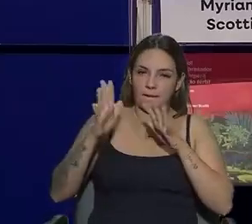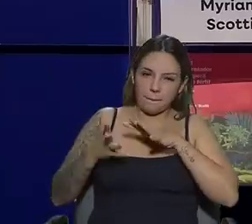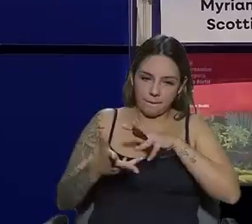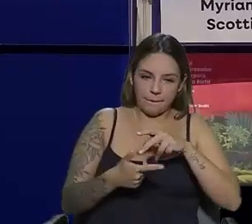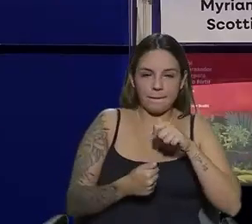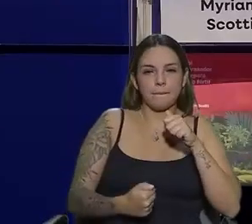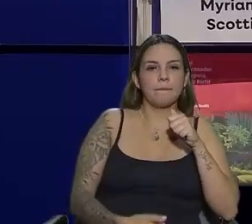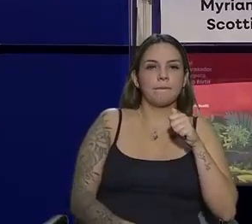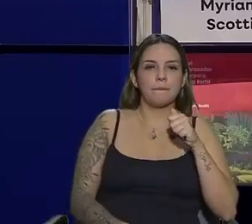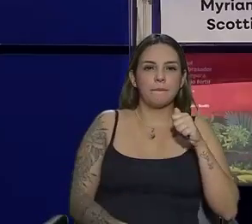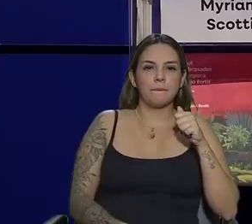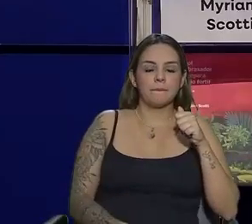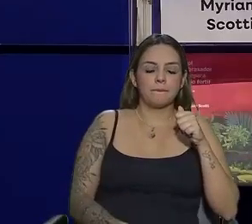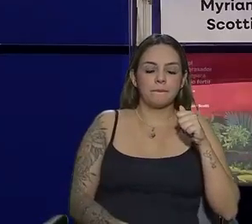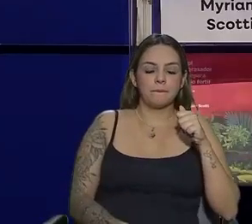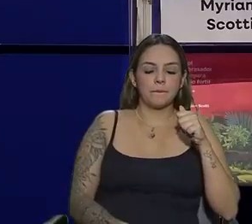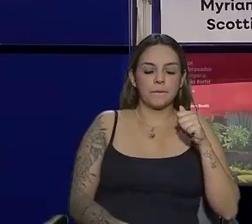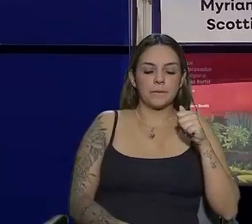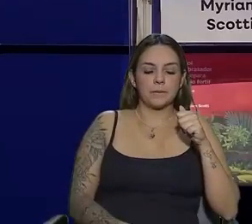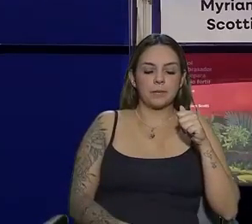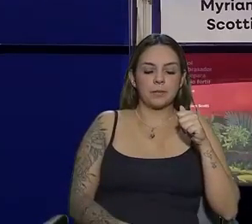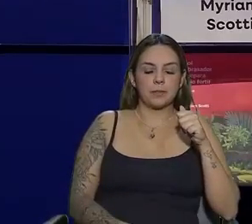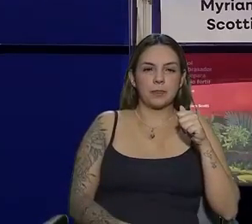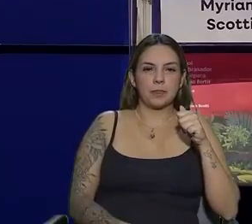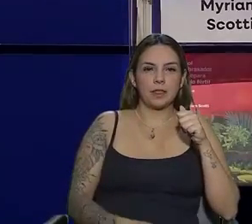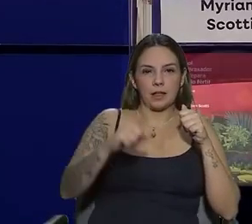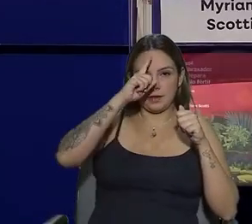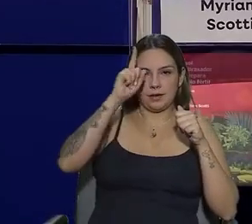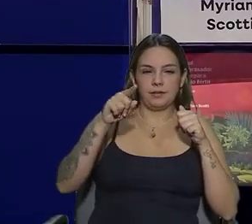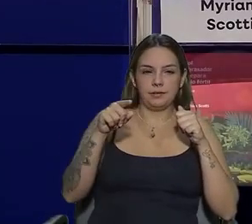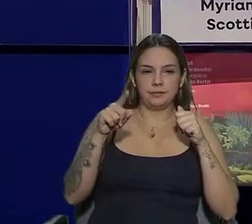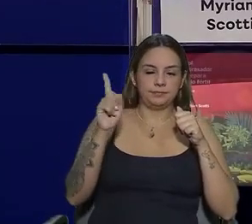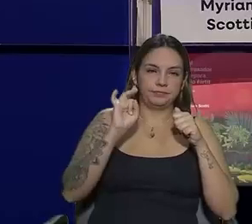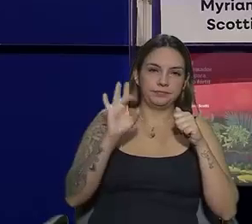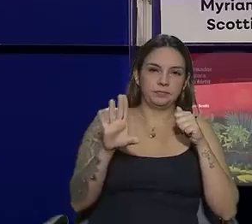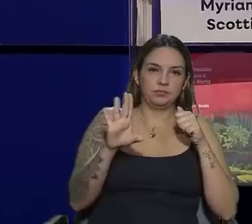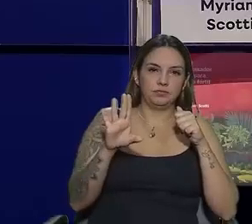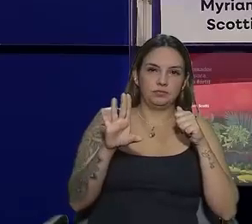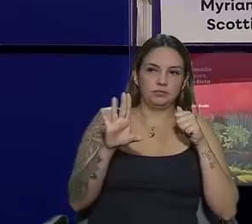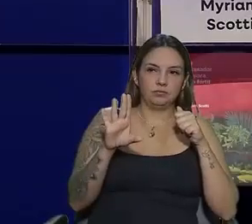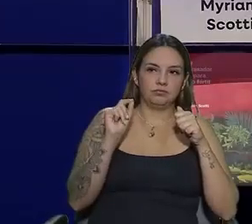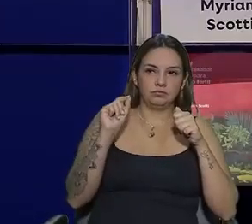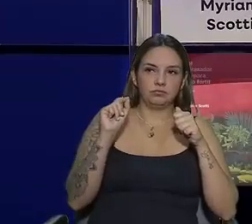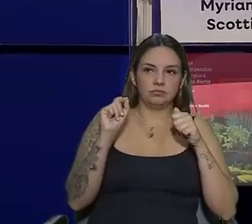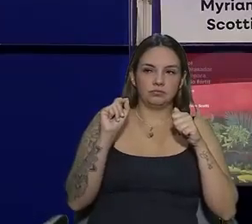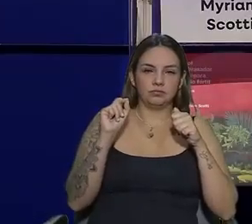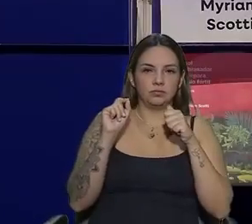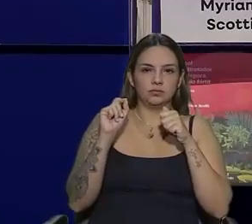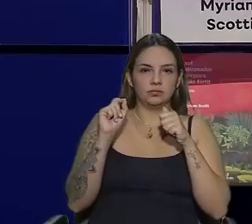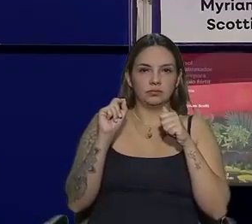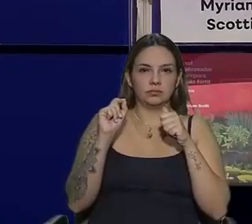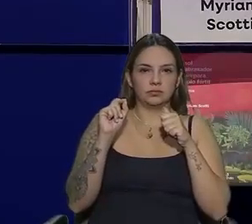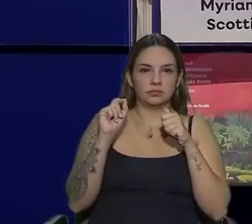mundo e parte da minha ideia de que não é só, evidentemente, o